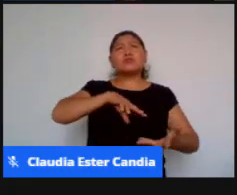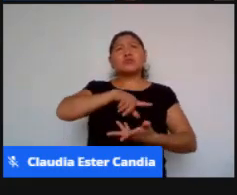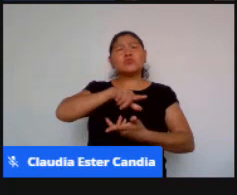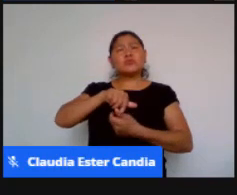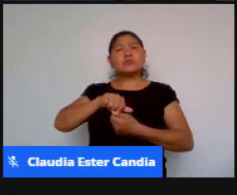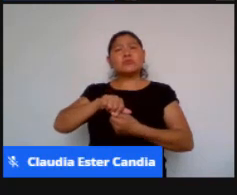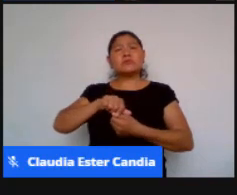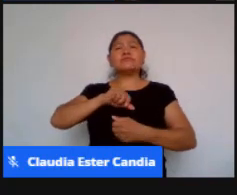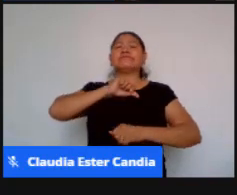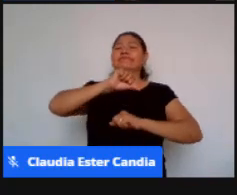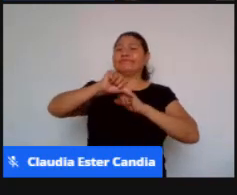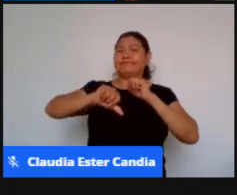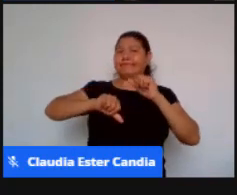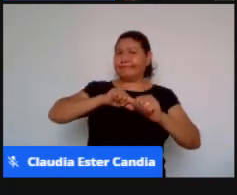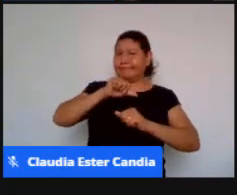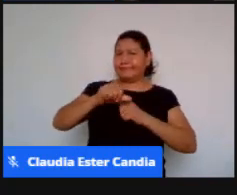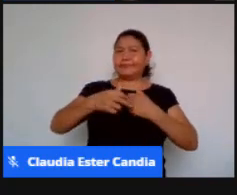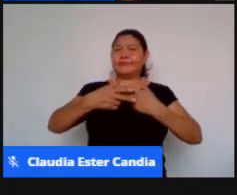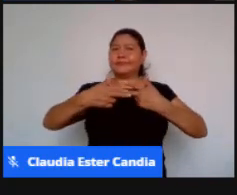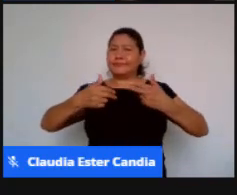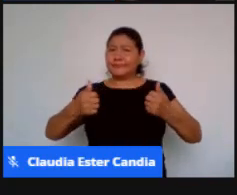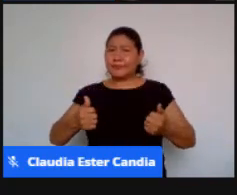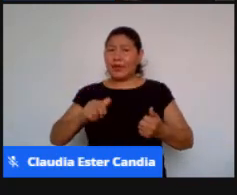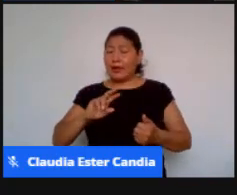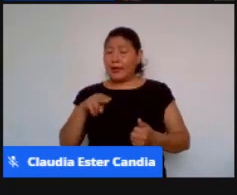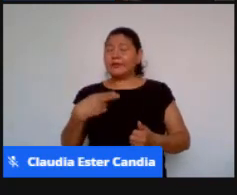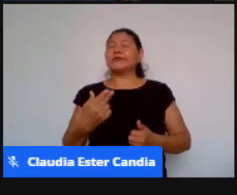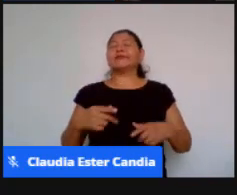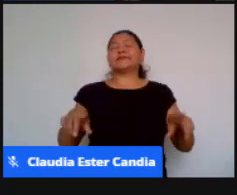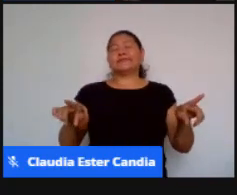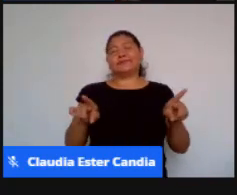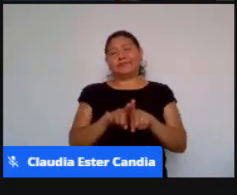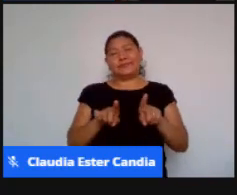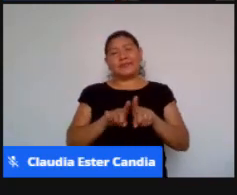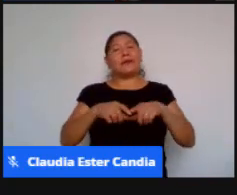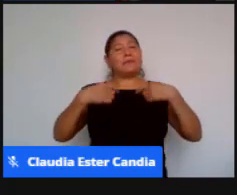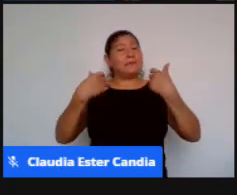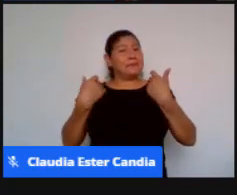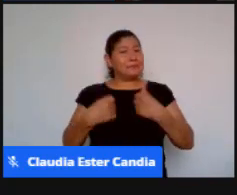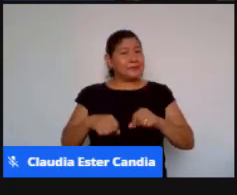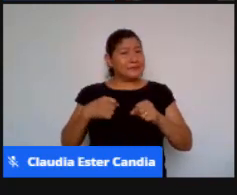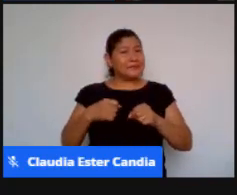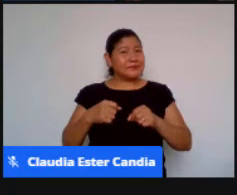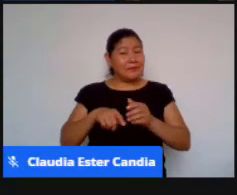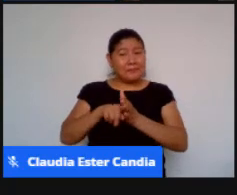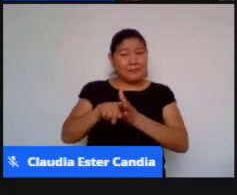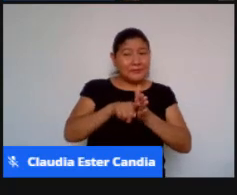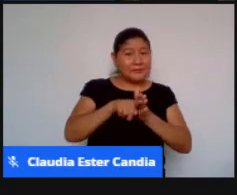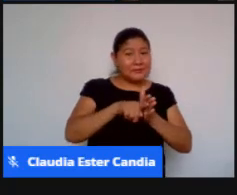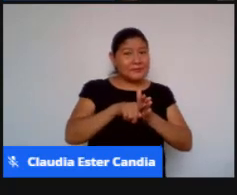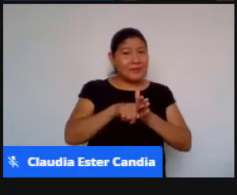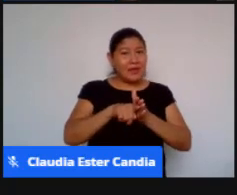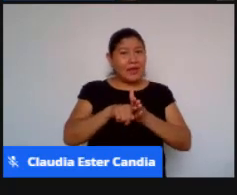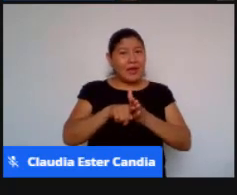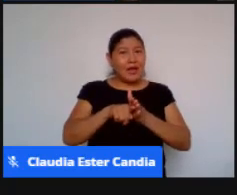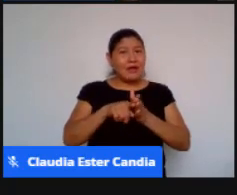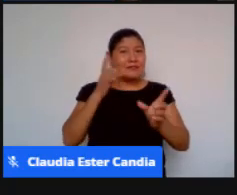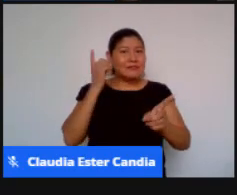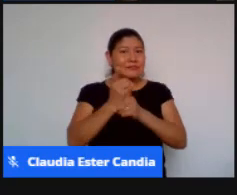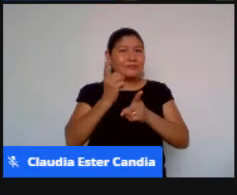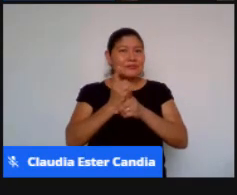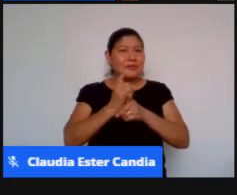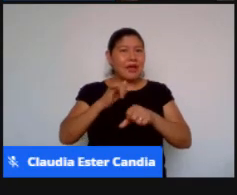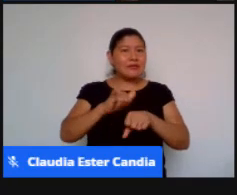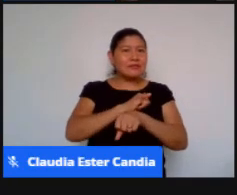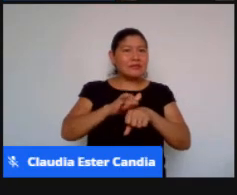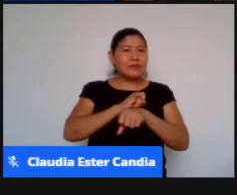gente teve que dar uma ajeitada, né, por outros caminhos. Então, passando agora para o próximo